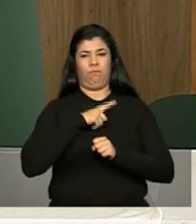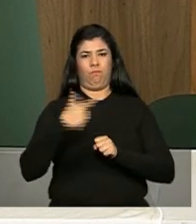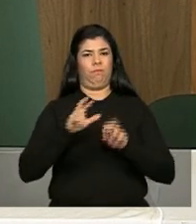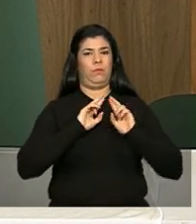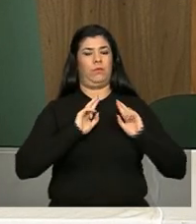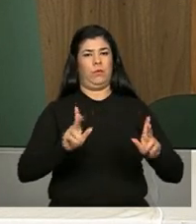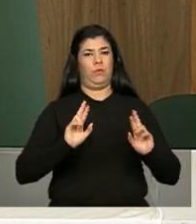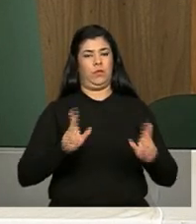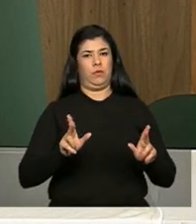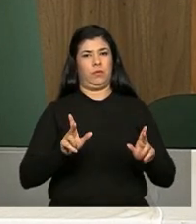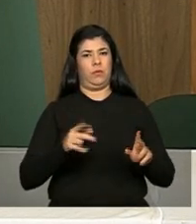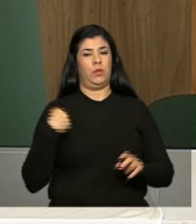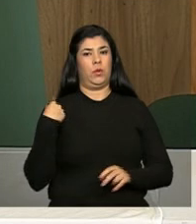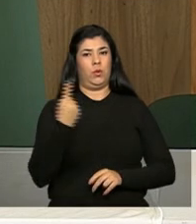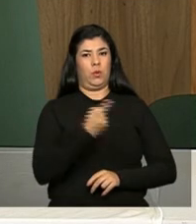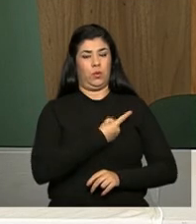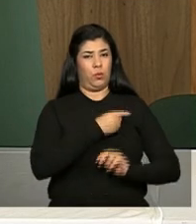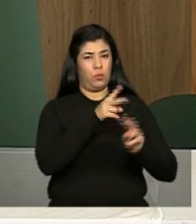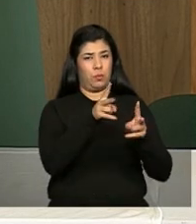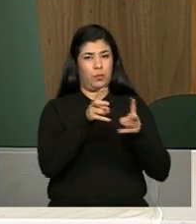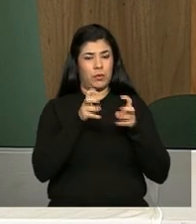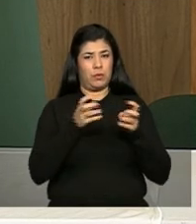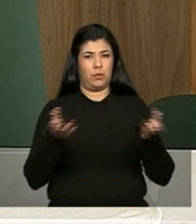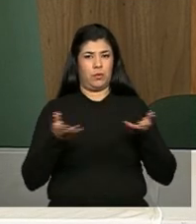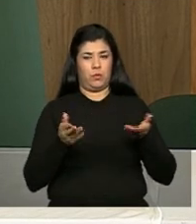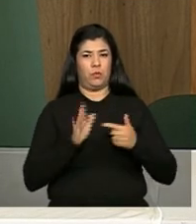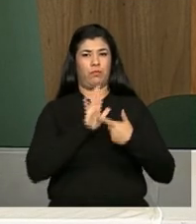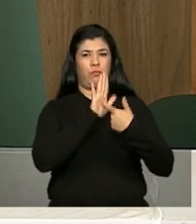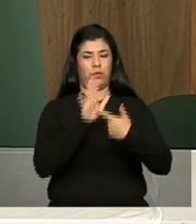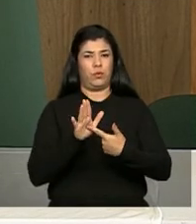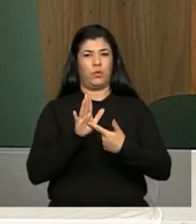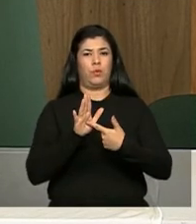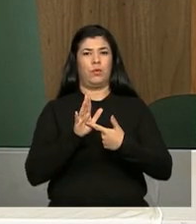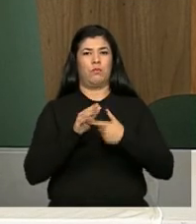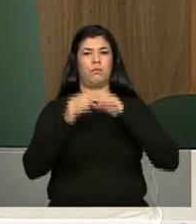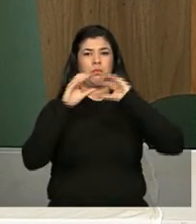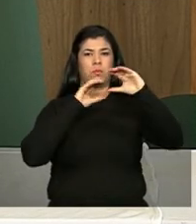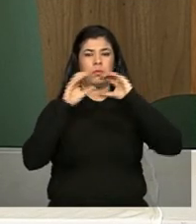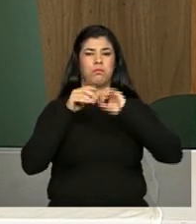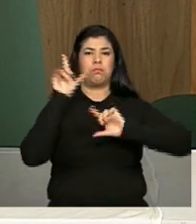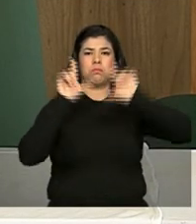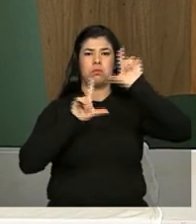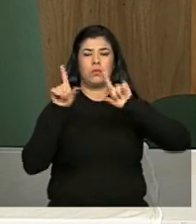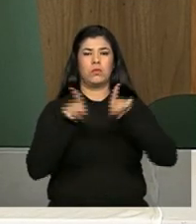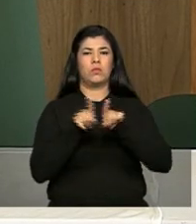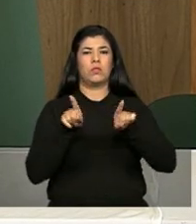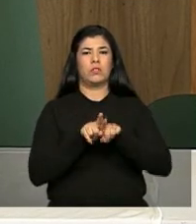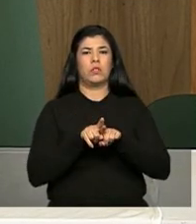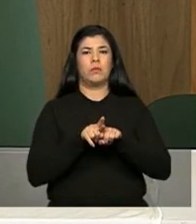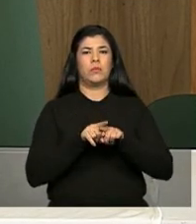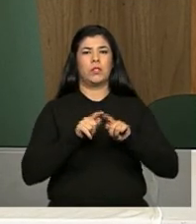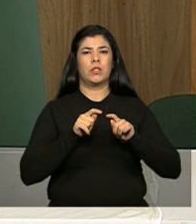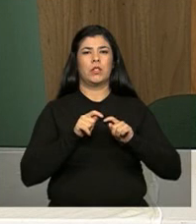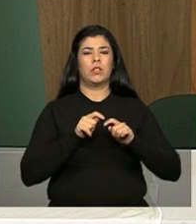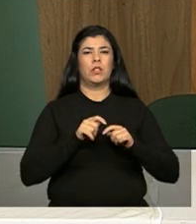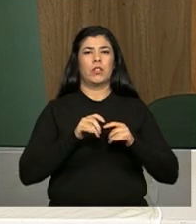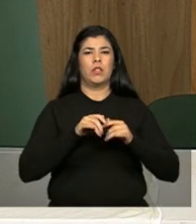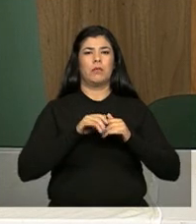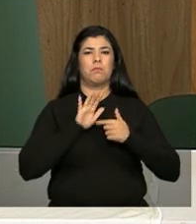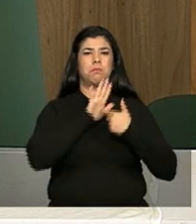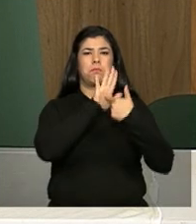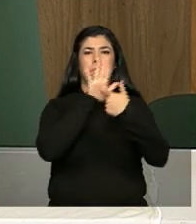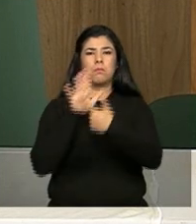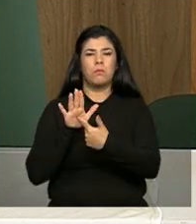E aí nós vimos hoje pela pela imprensa a manifestação em algumas cidades